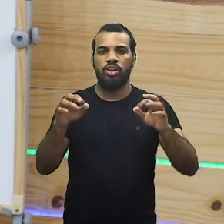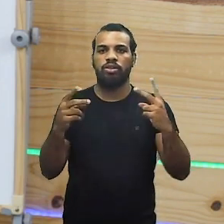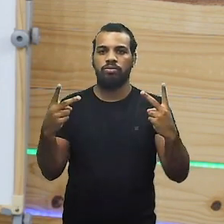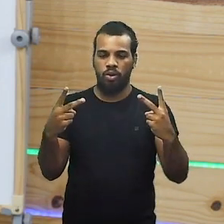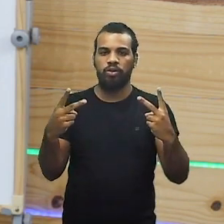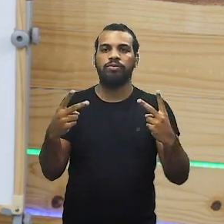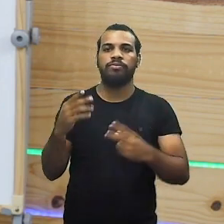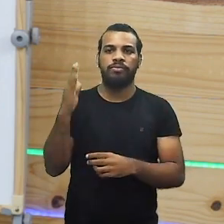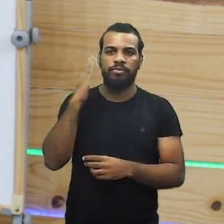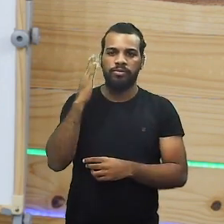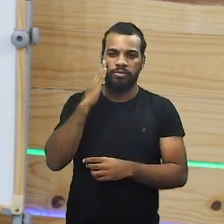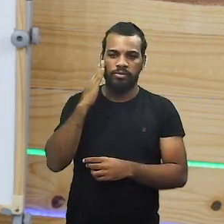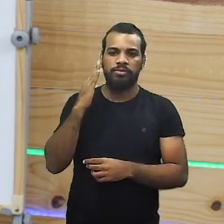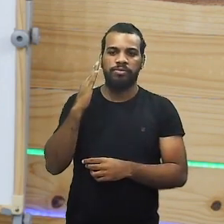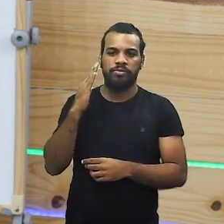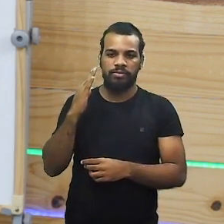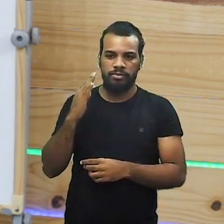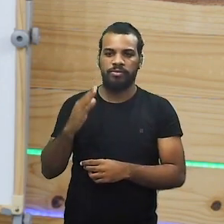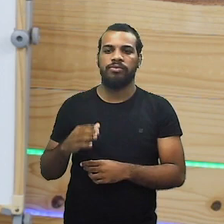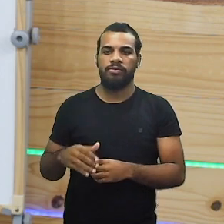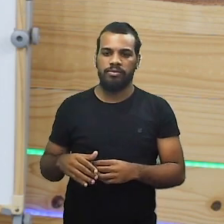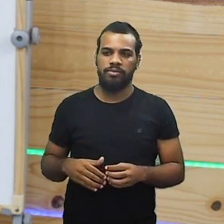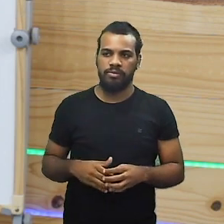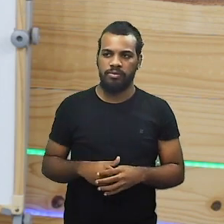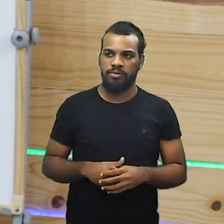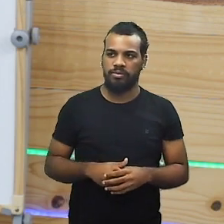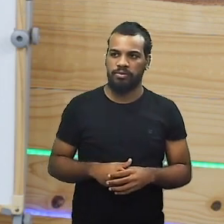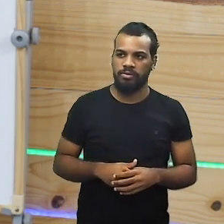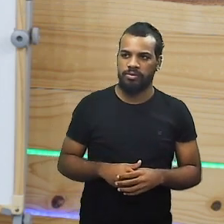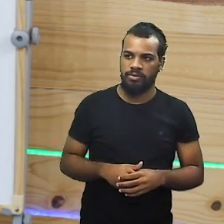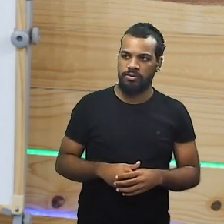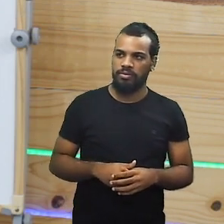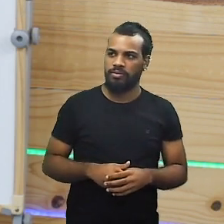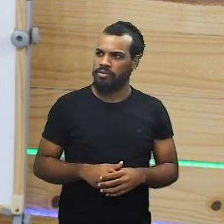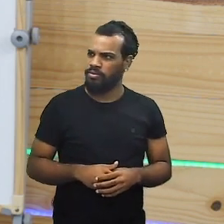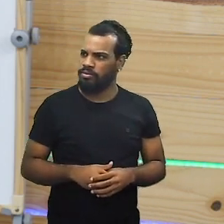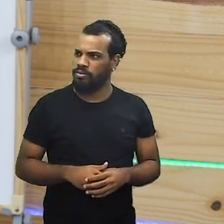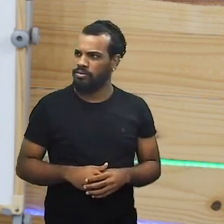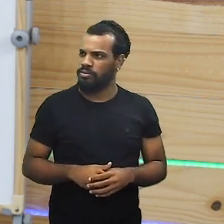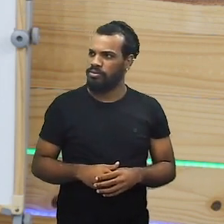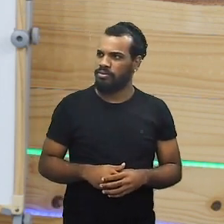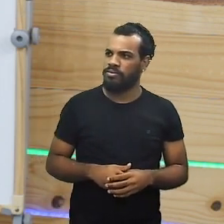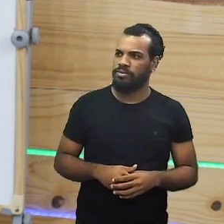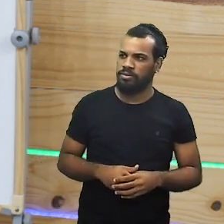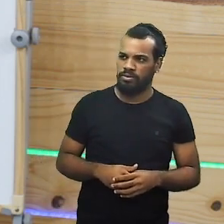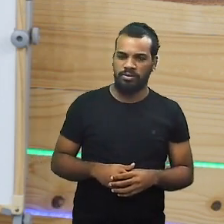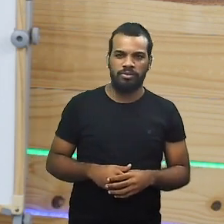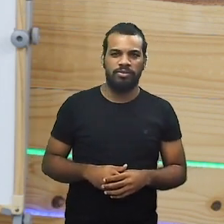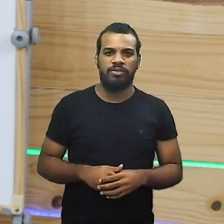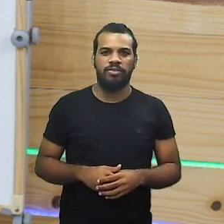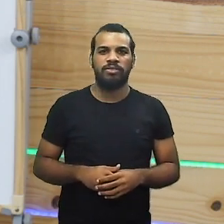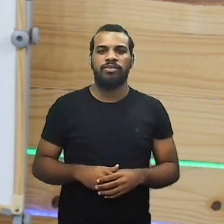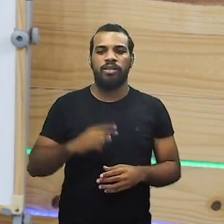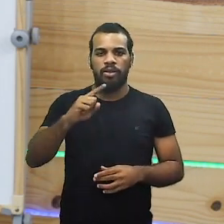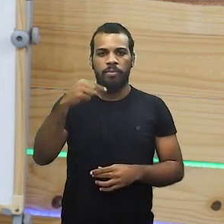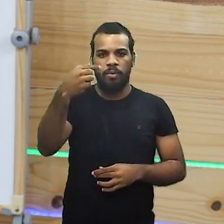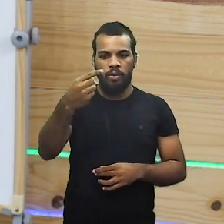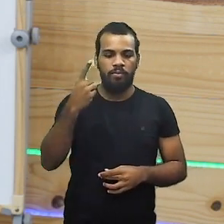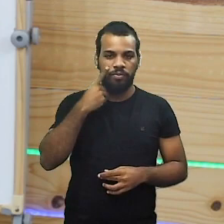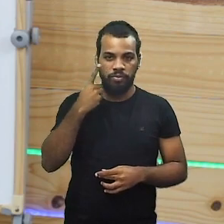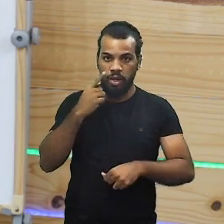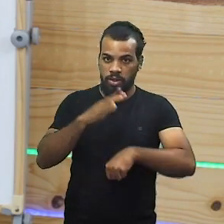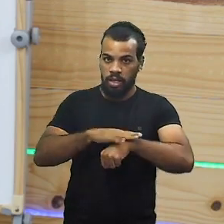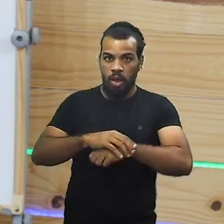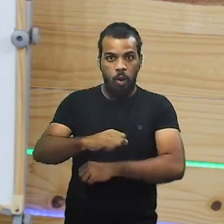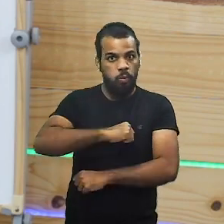Tamo junto? Então, vê só. Presta atenção agora que eu vou pedir que você dê uma olhadinha somente comigo na próxima questão, visto que o tempo